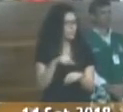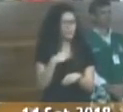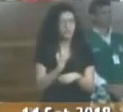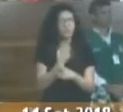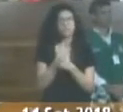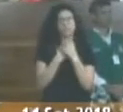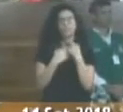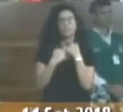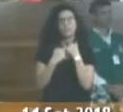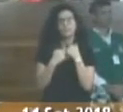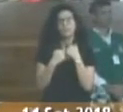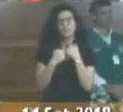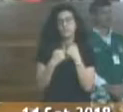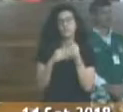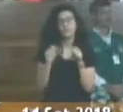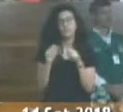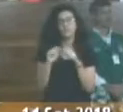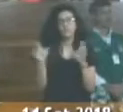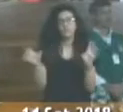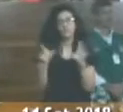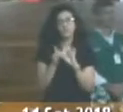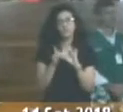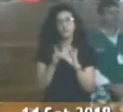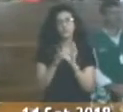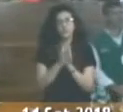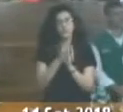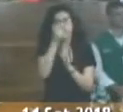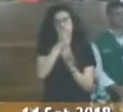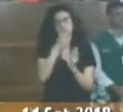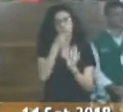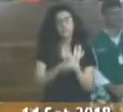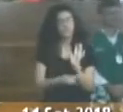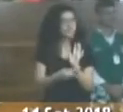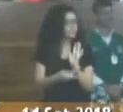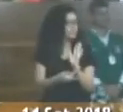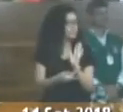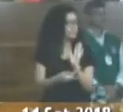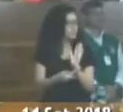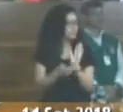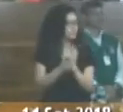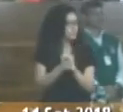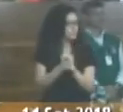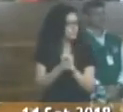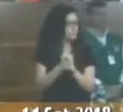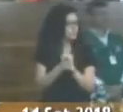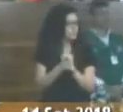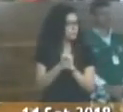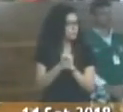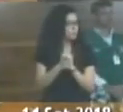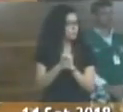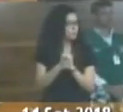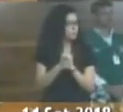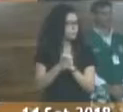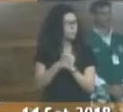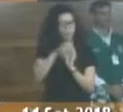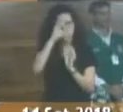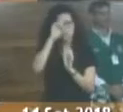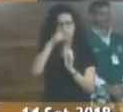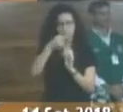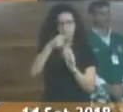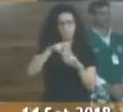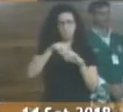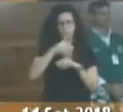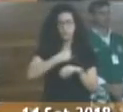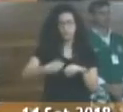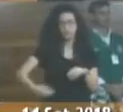motivação para a união desse fórum foi um projeto que foi imposto, na verdade, pelo